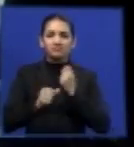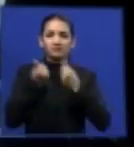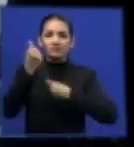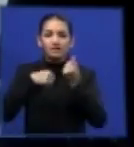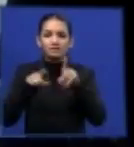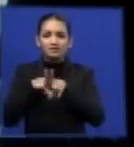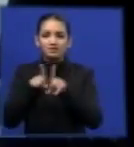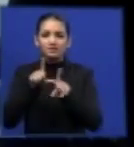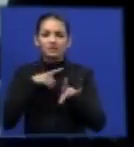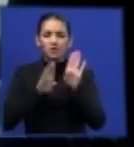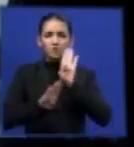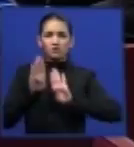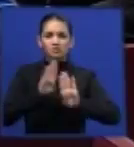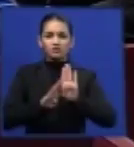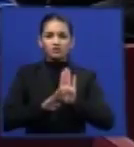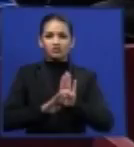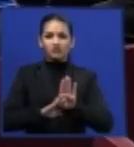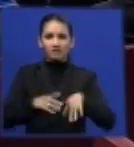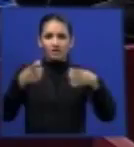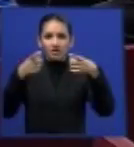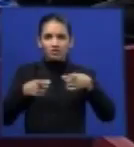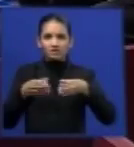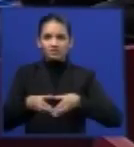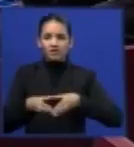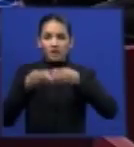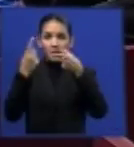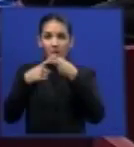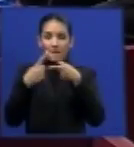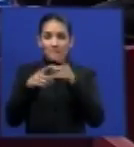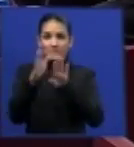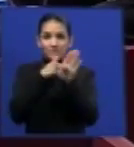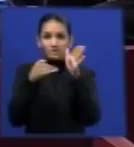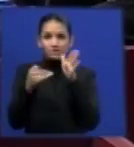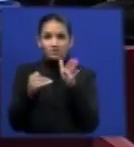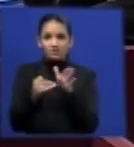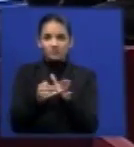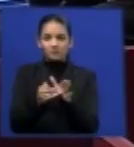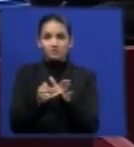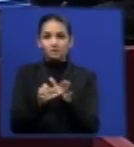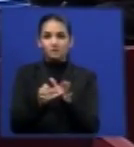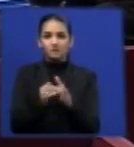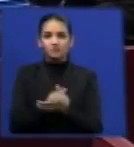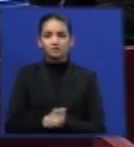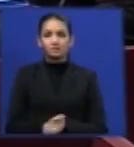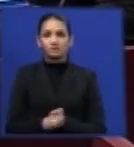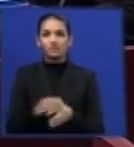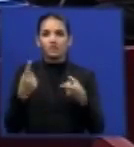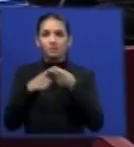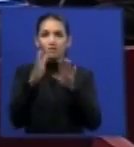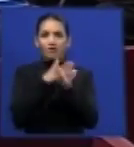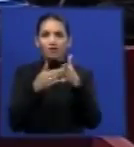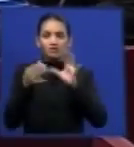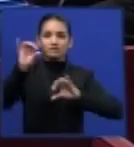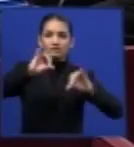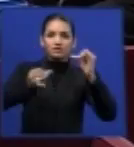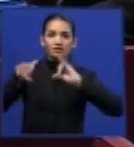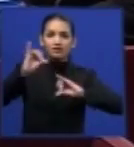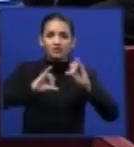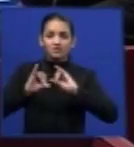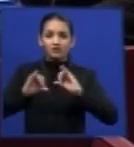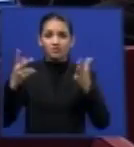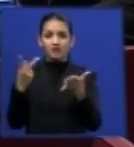de lixo químico são chaminé de fornos e Eh esses furanos e dioxinas eles são